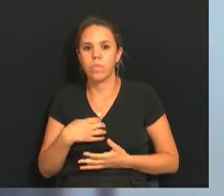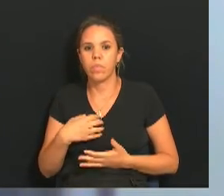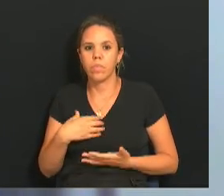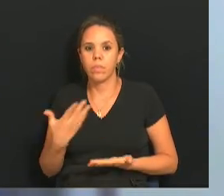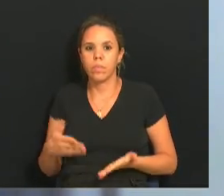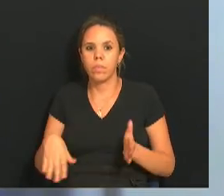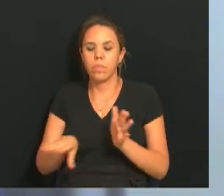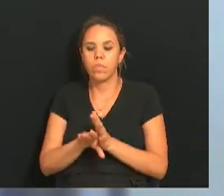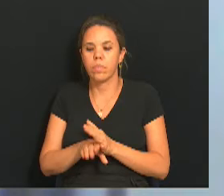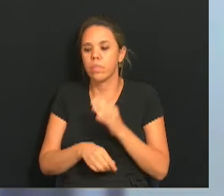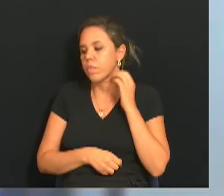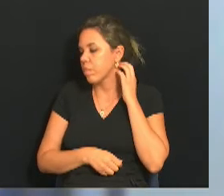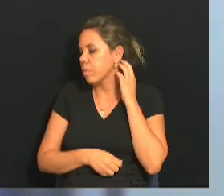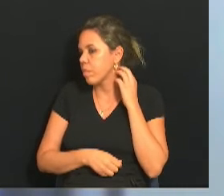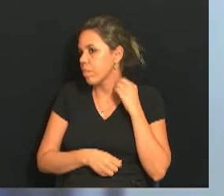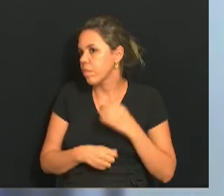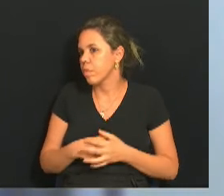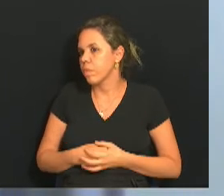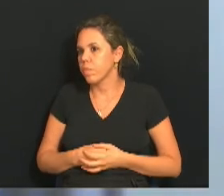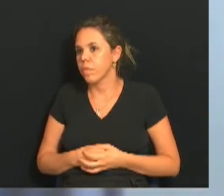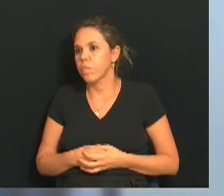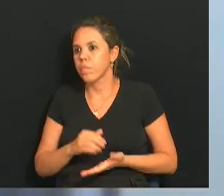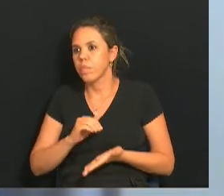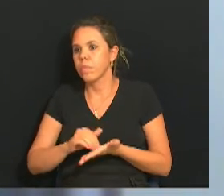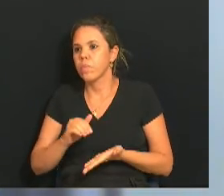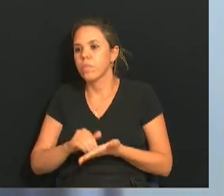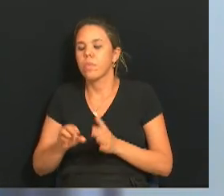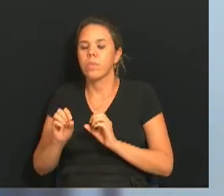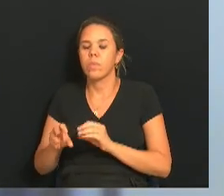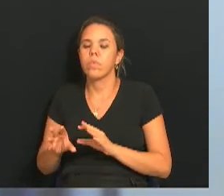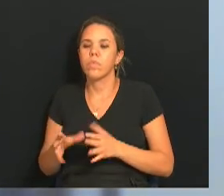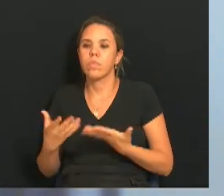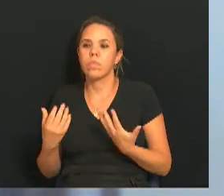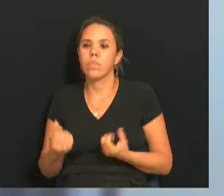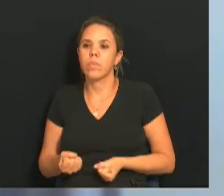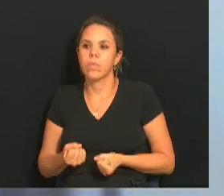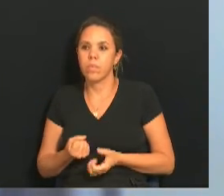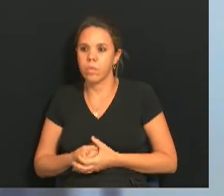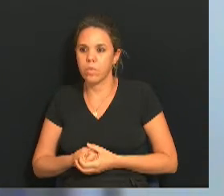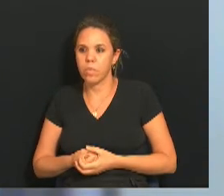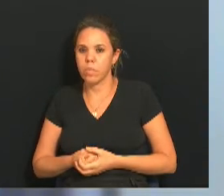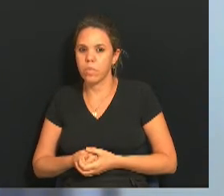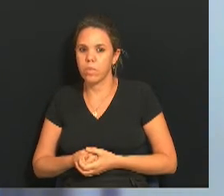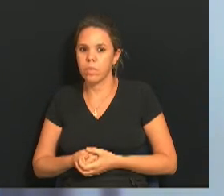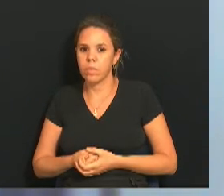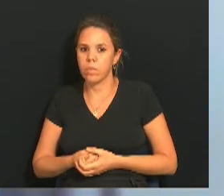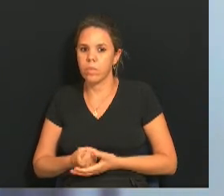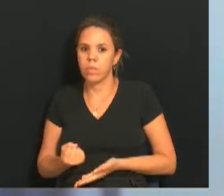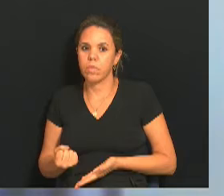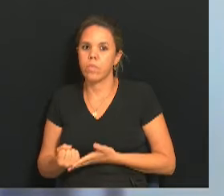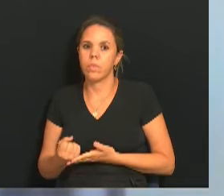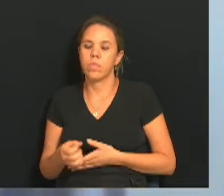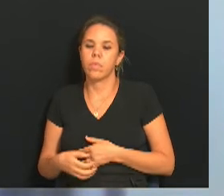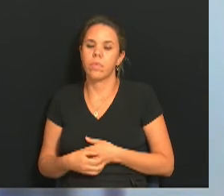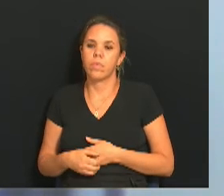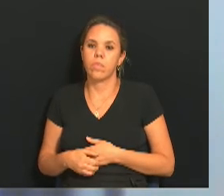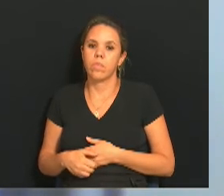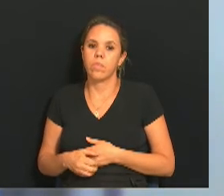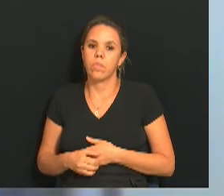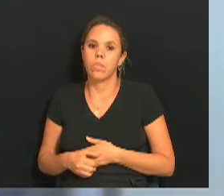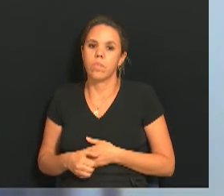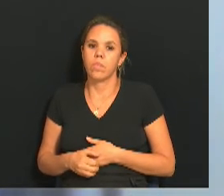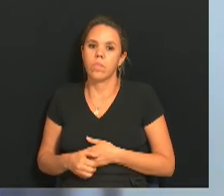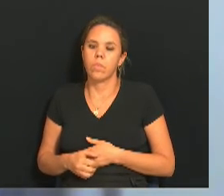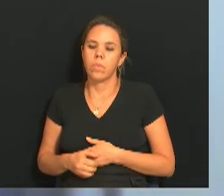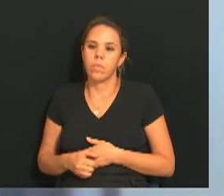chega assim, porque a Secretaria de Educação acatou contribuições, né? E aí aproveito para